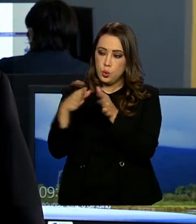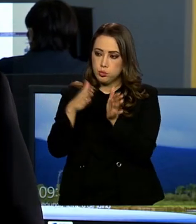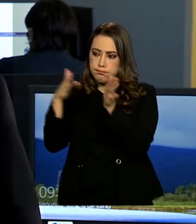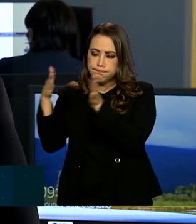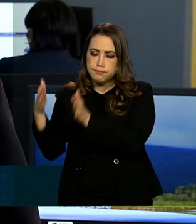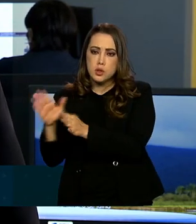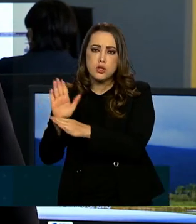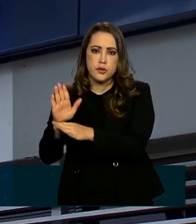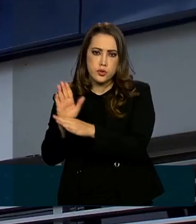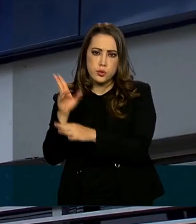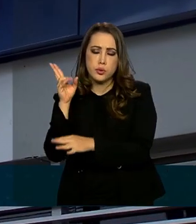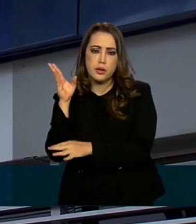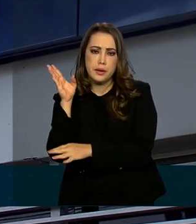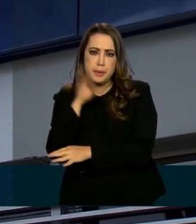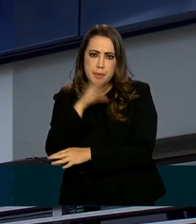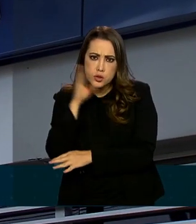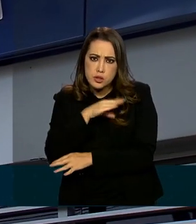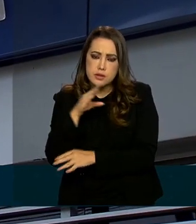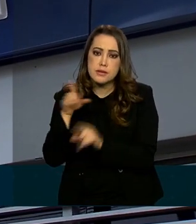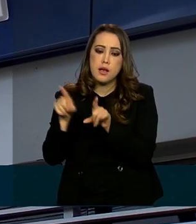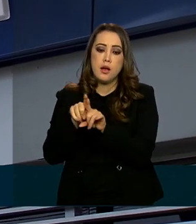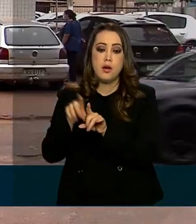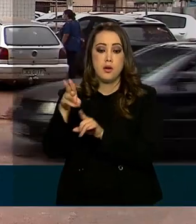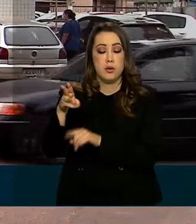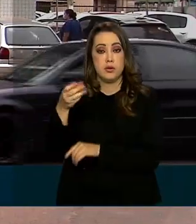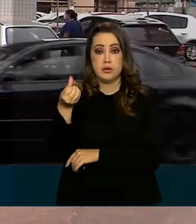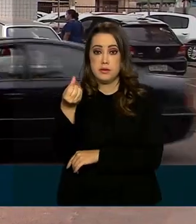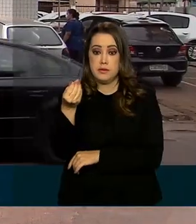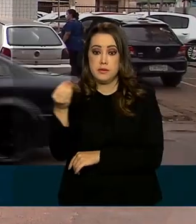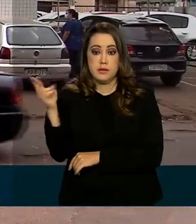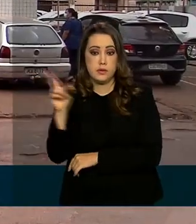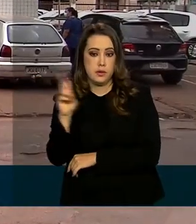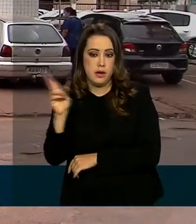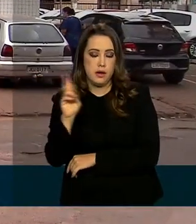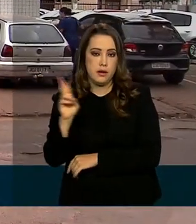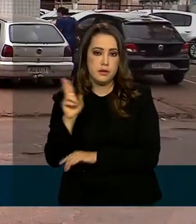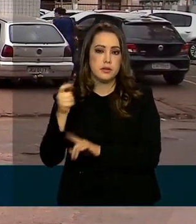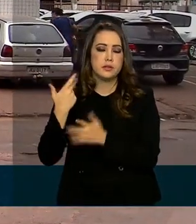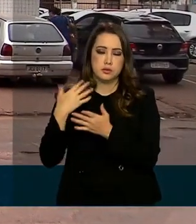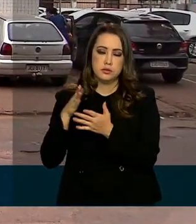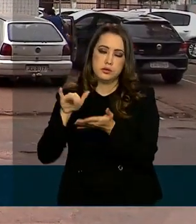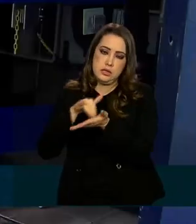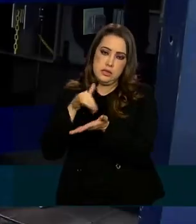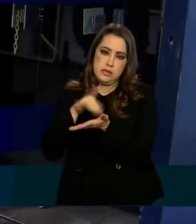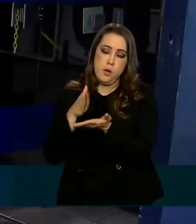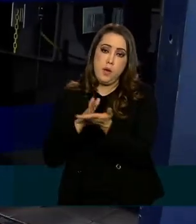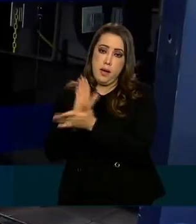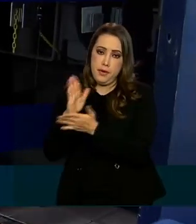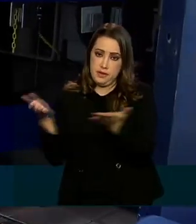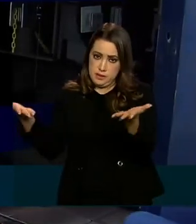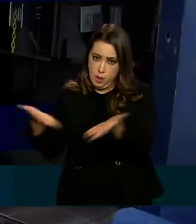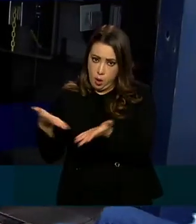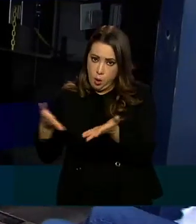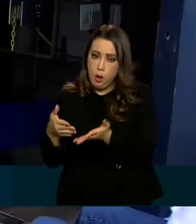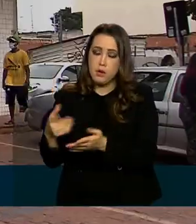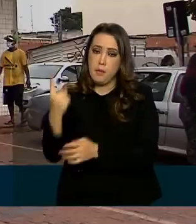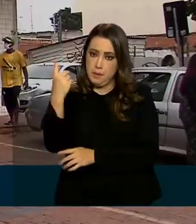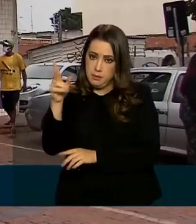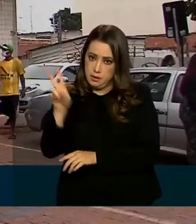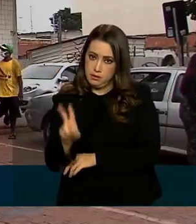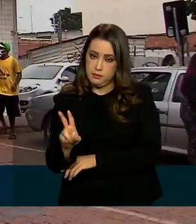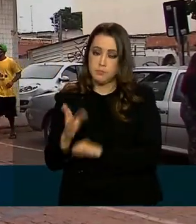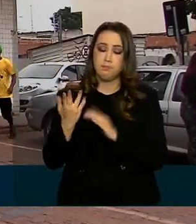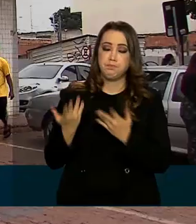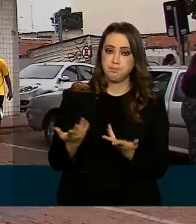de R$ 600,00 para quem nasceu no mês de janeiro e se inscreveu no aplicativo e foi aprovado para receber o benefício. Cerca de